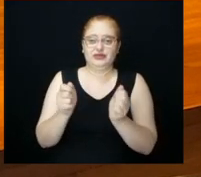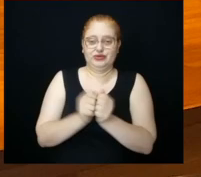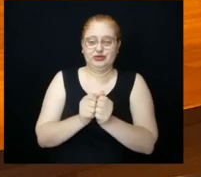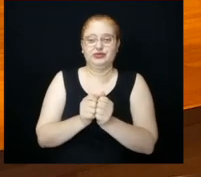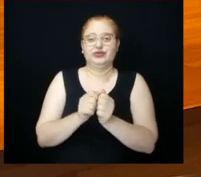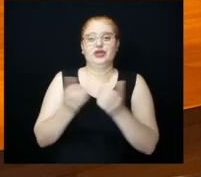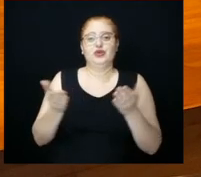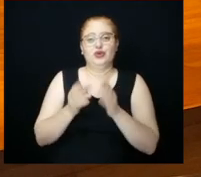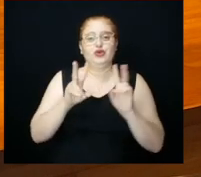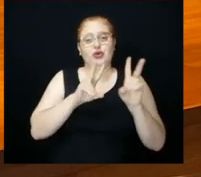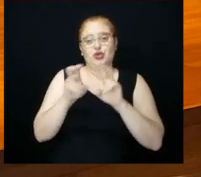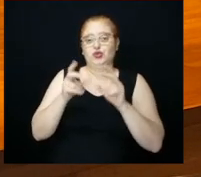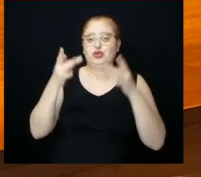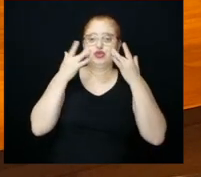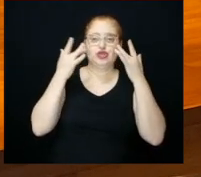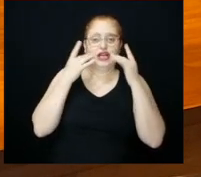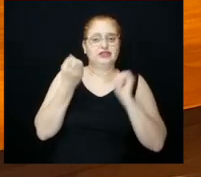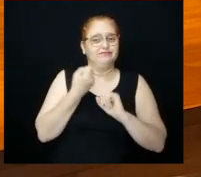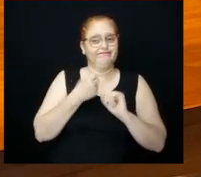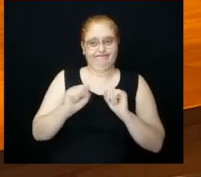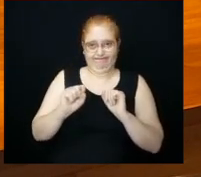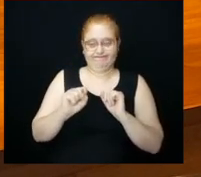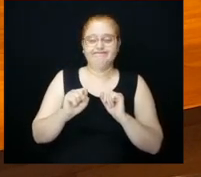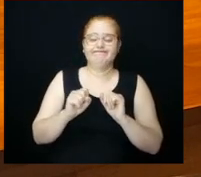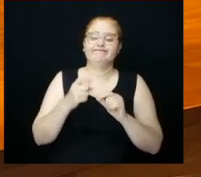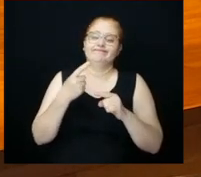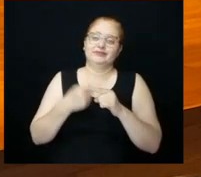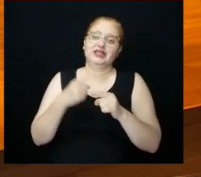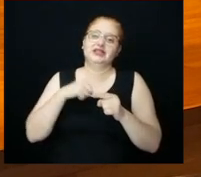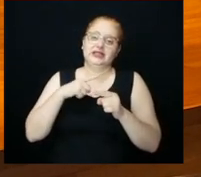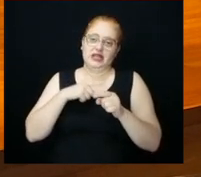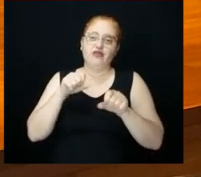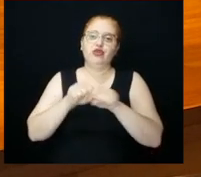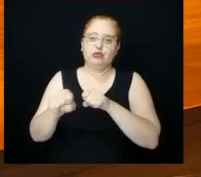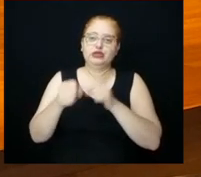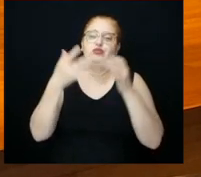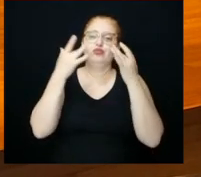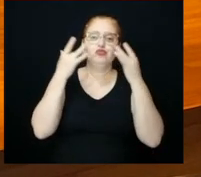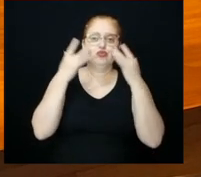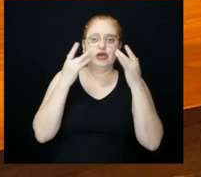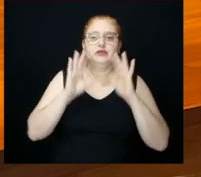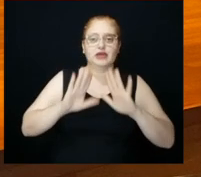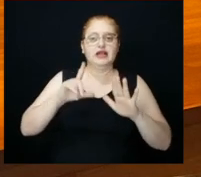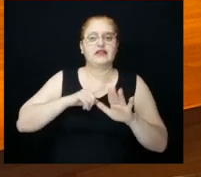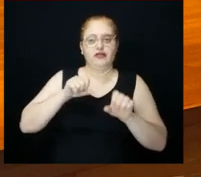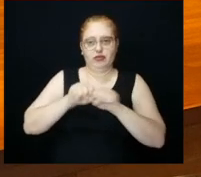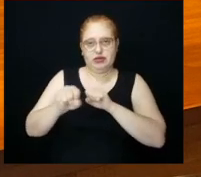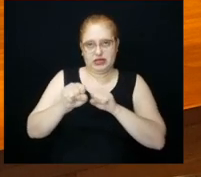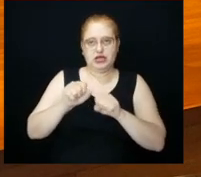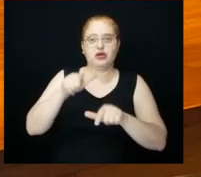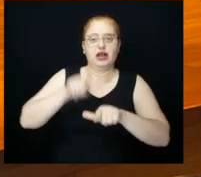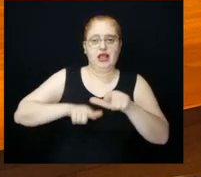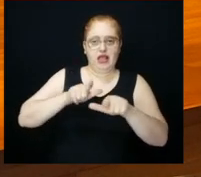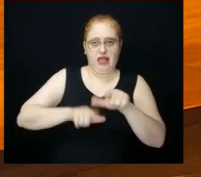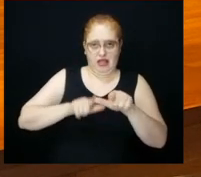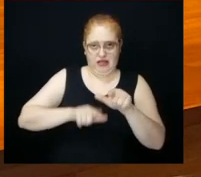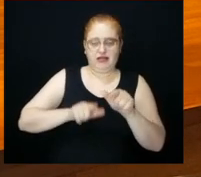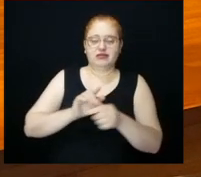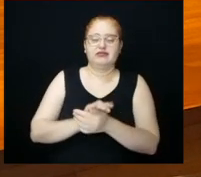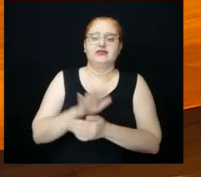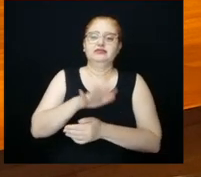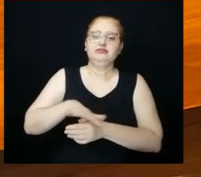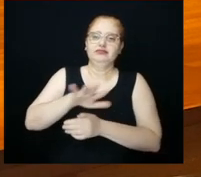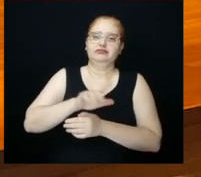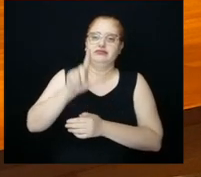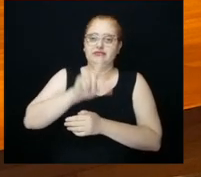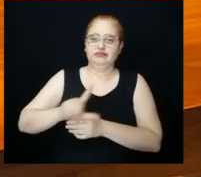teatro hoje aqui, apesar, né, de toda essa minha primeira formação, mas eu tenho formação em letras também